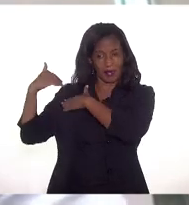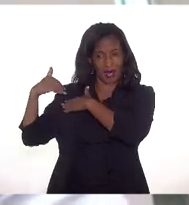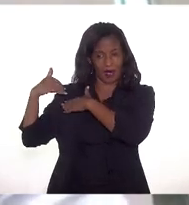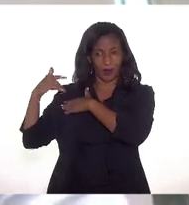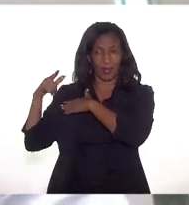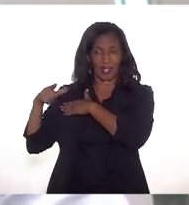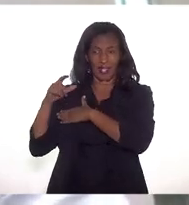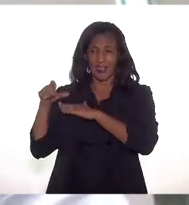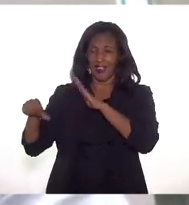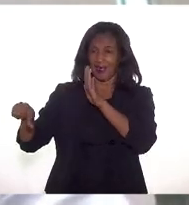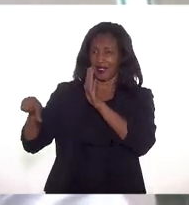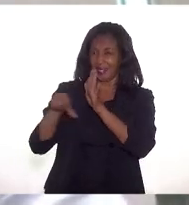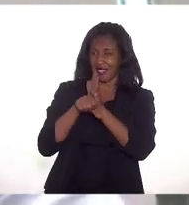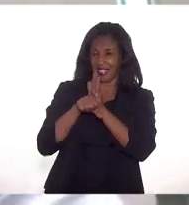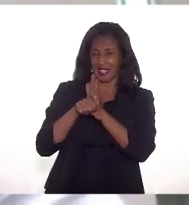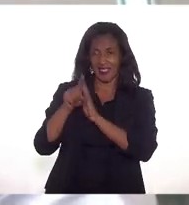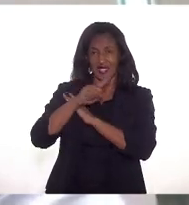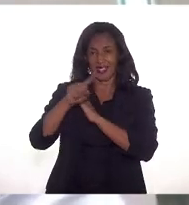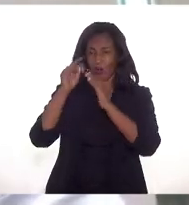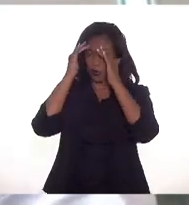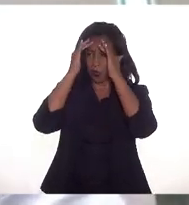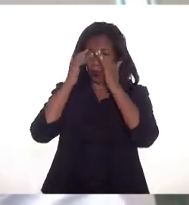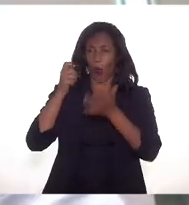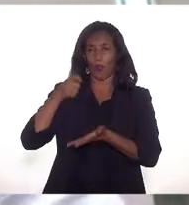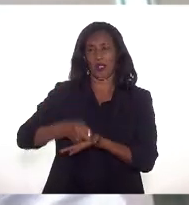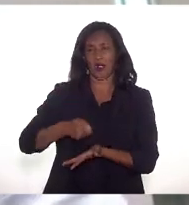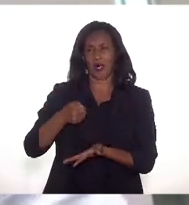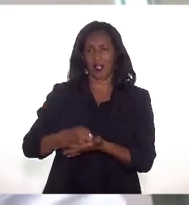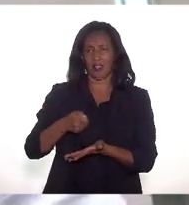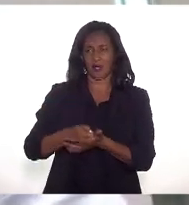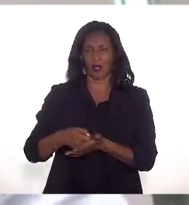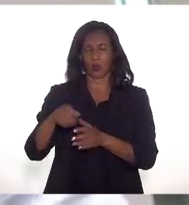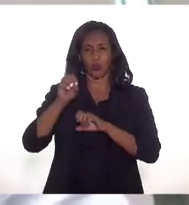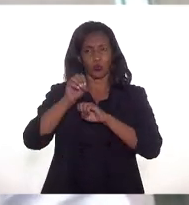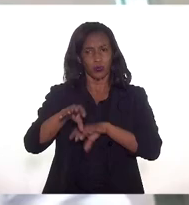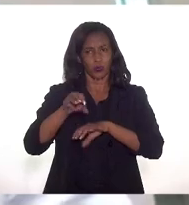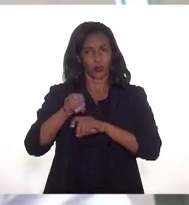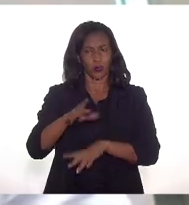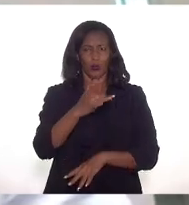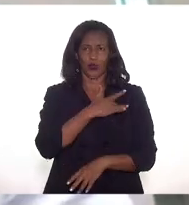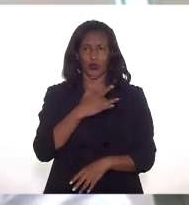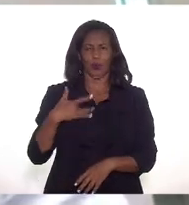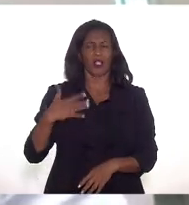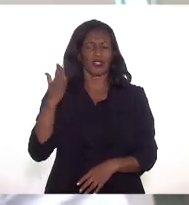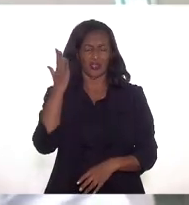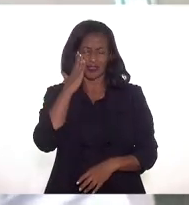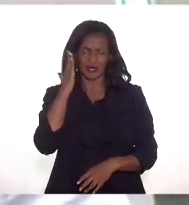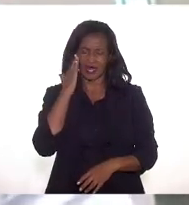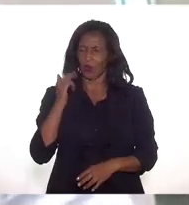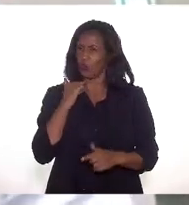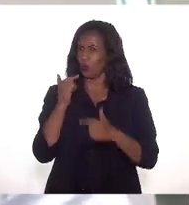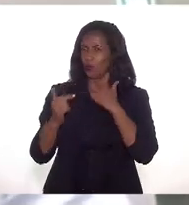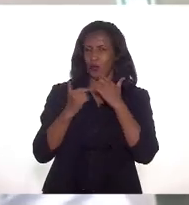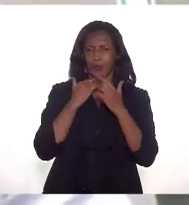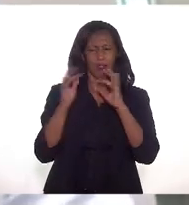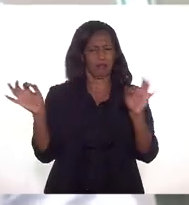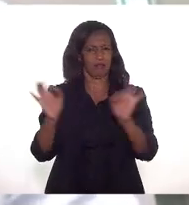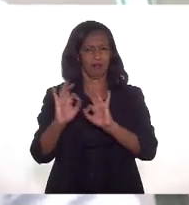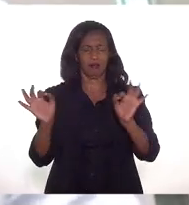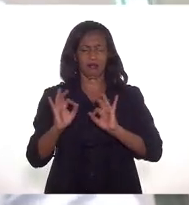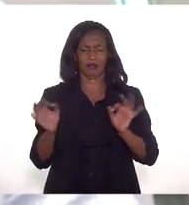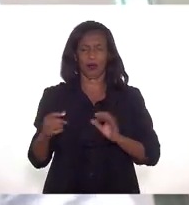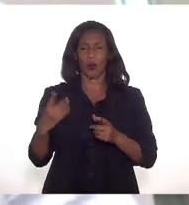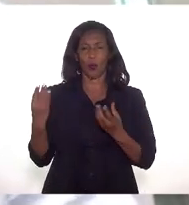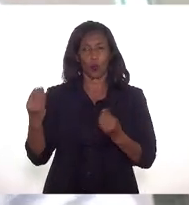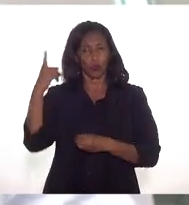financiou não cumprindo as suas obrigações em educação e saúde. Sobre isso, ninguém mais tem dúvida, isso está muito explícito,